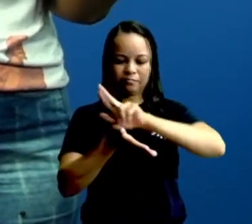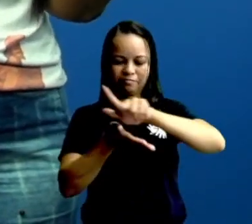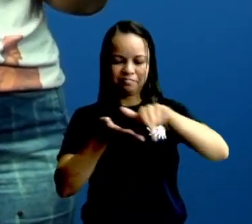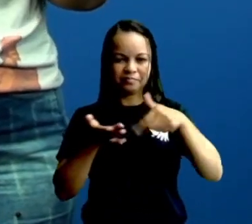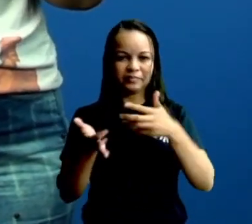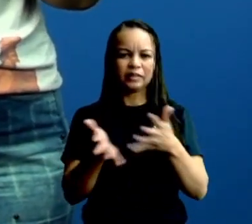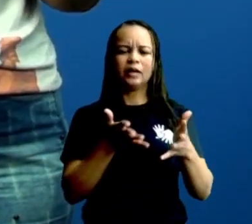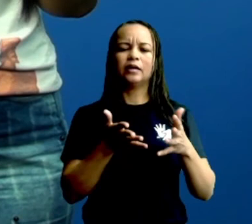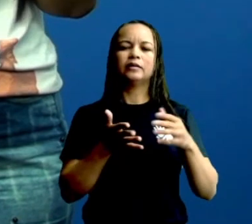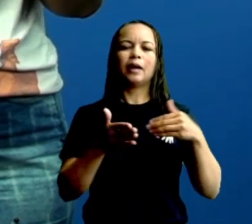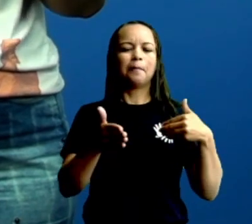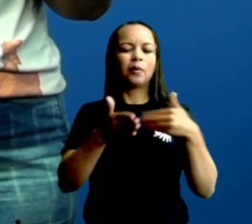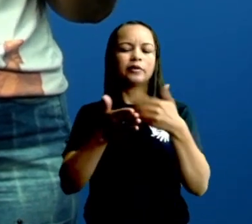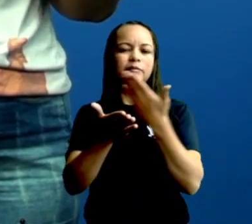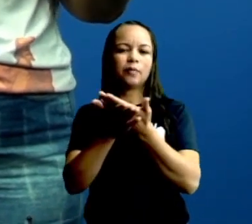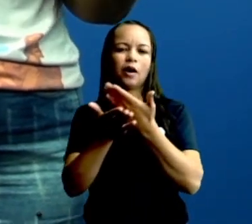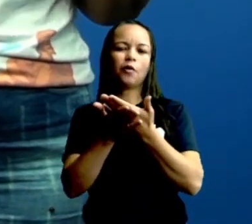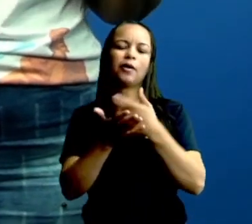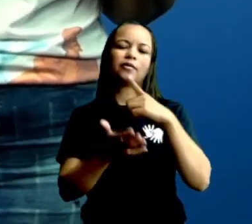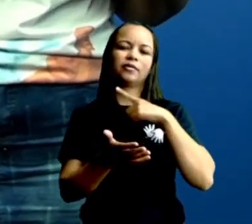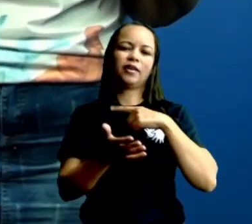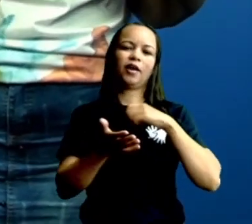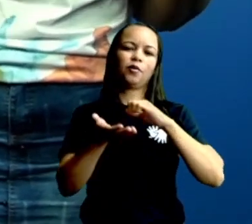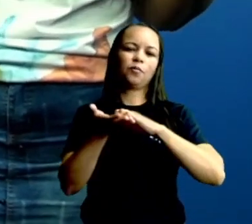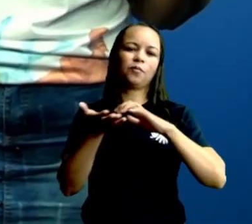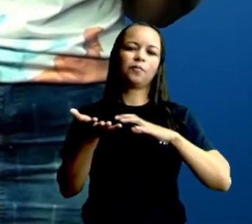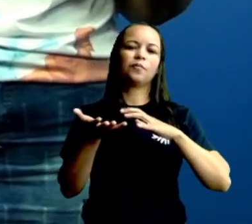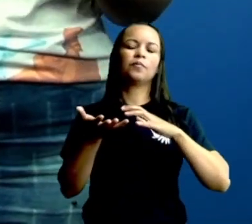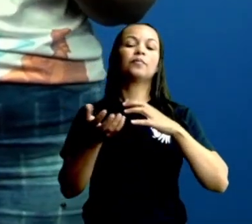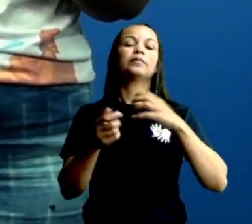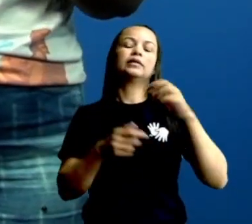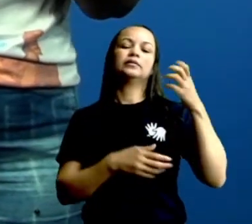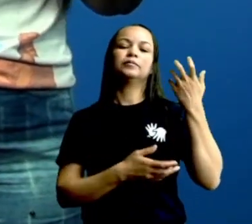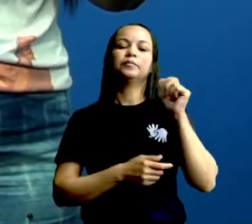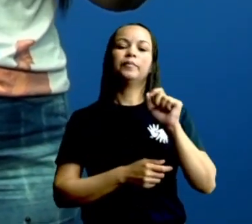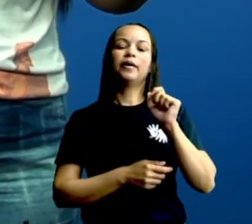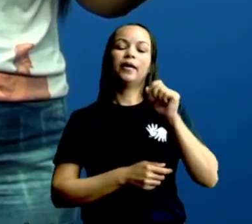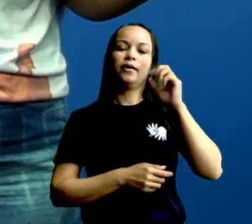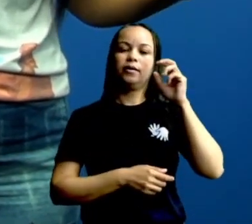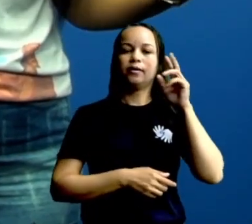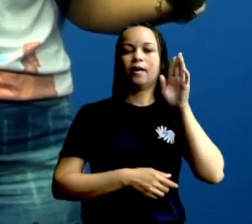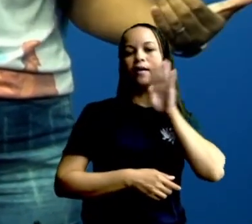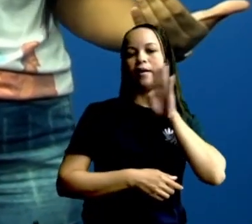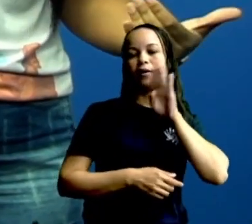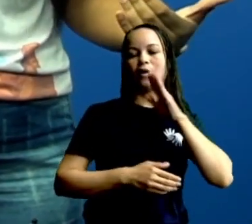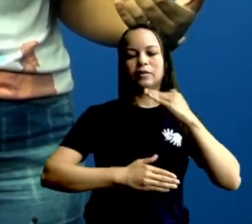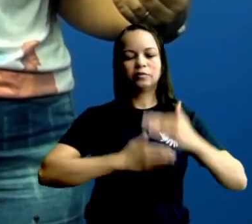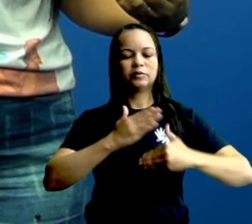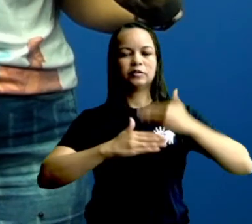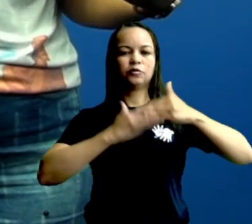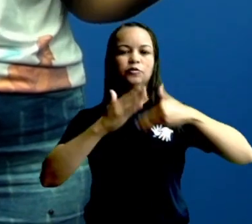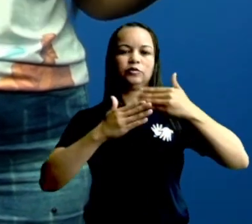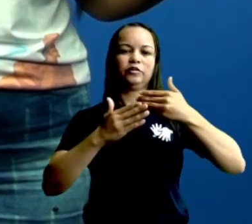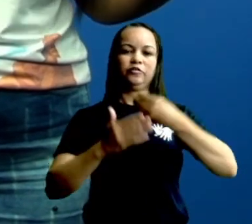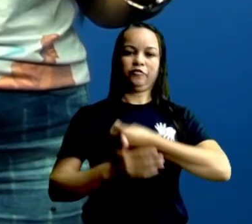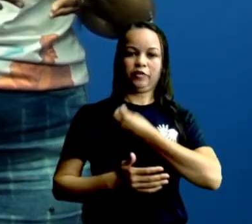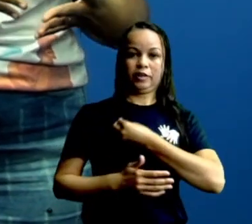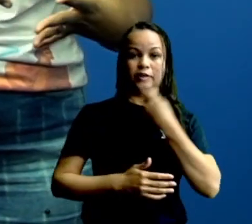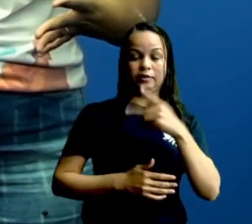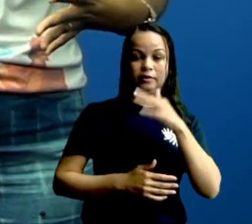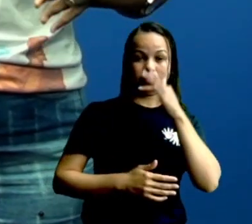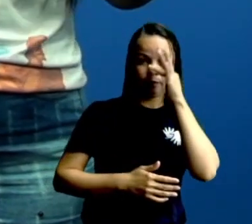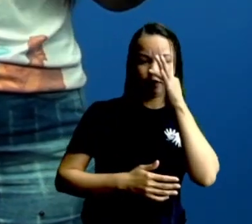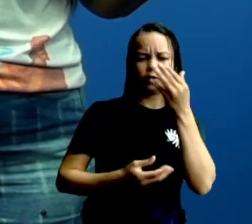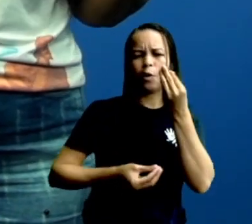próxima aula tem um assunto bem legal, bem gostoso, que é sobre o ciclo de vida das plantas, isso mesmo, como